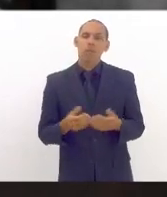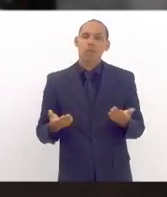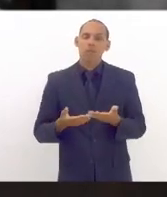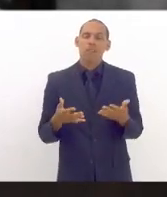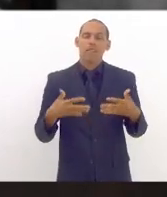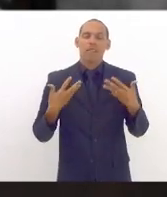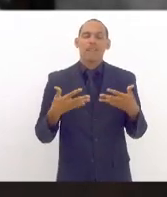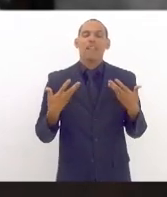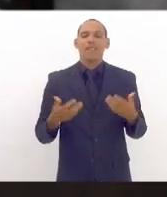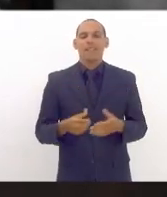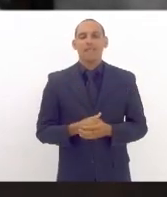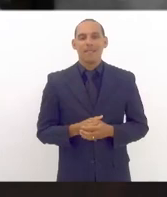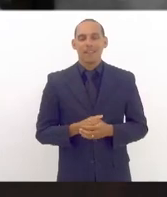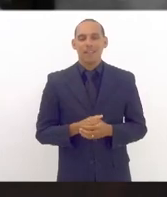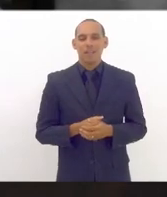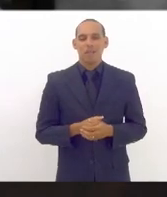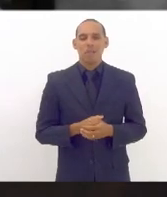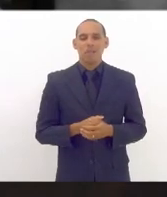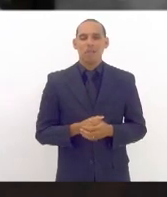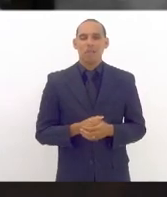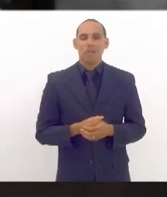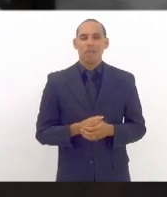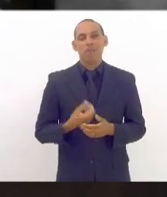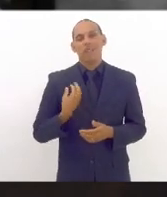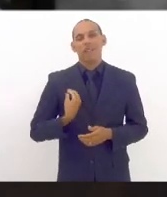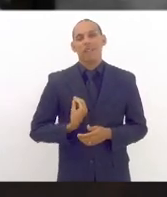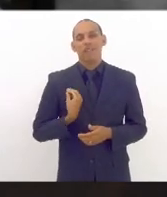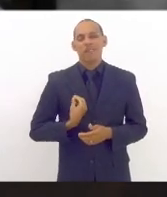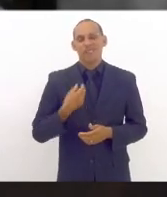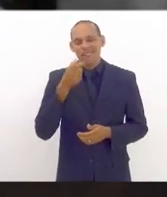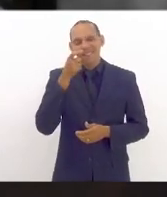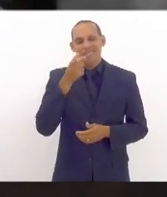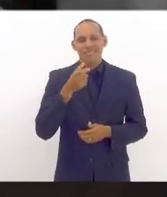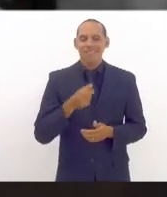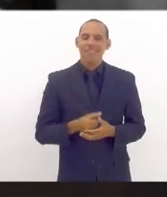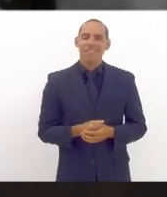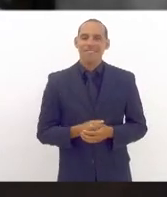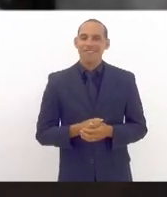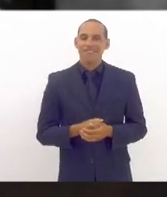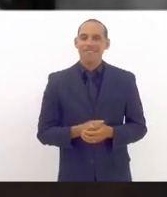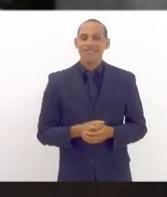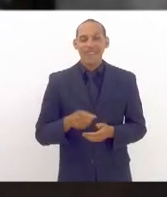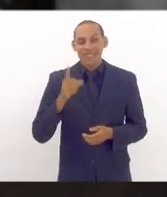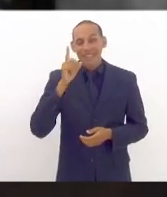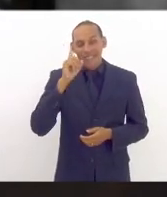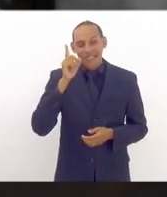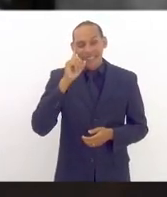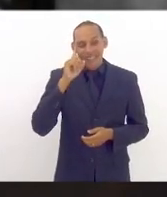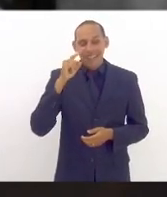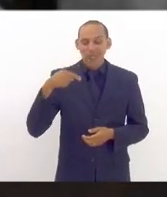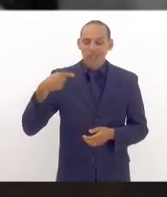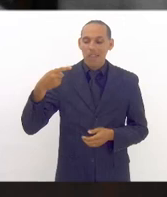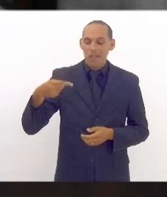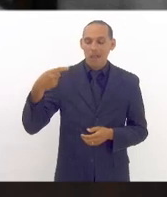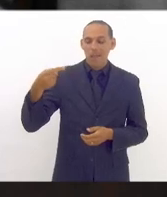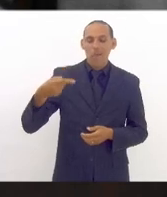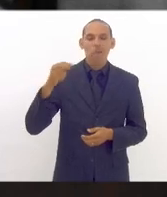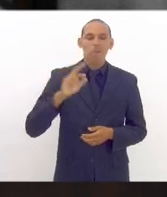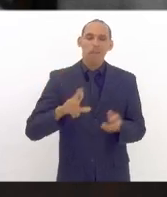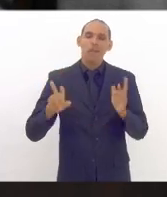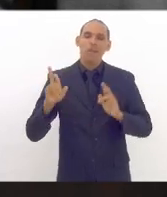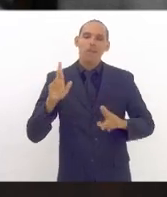de grande alegria por isso que a vida é interessante né Nada como um dia atrás do outro